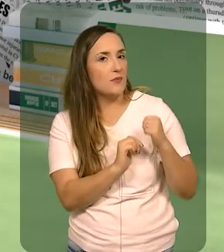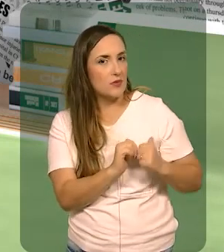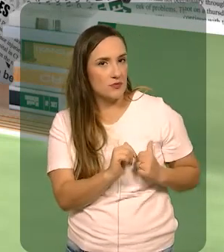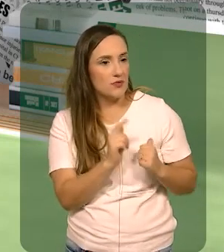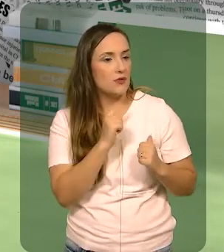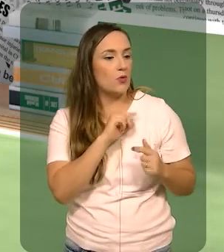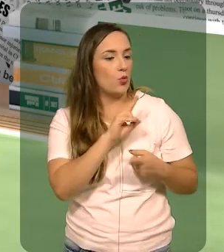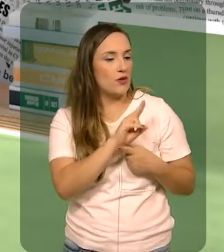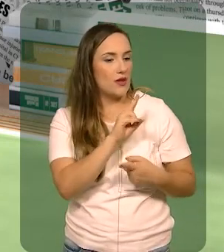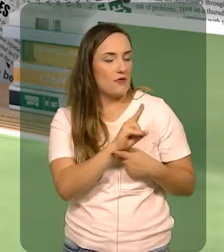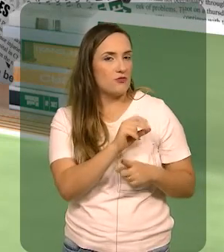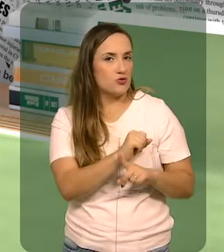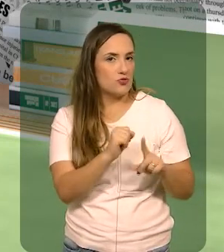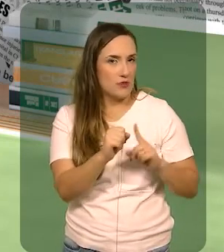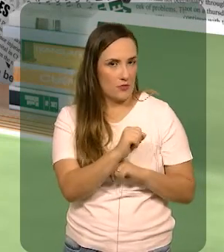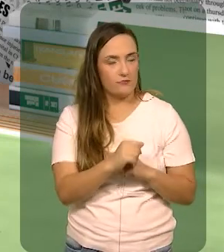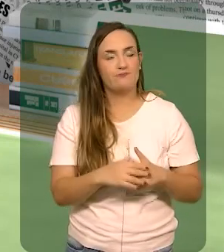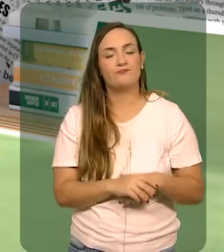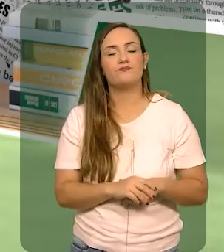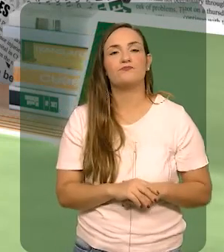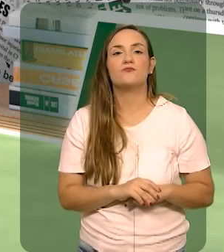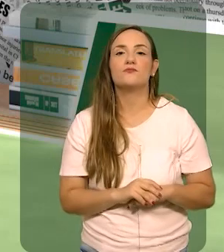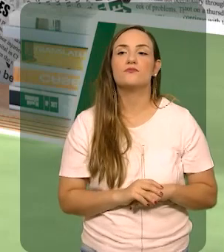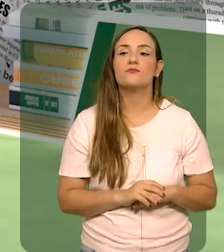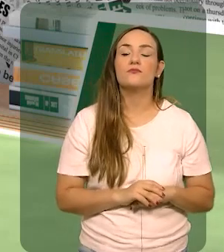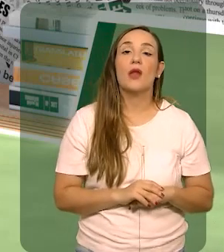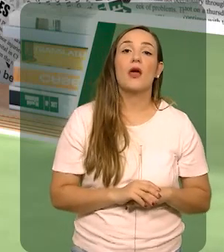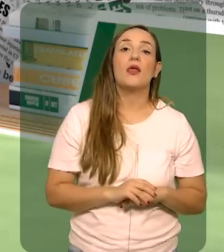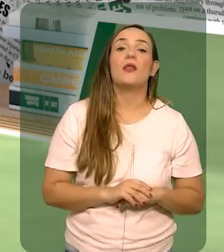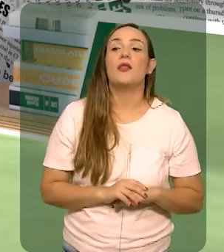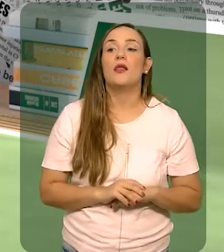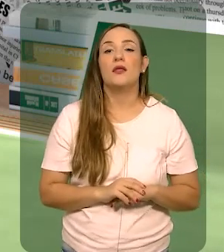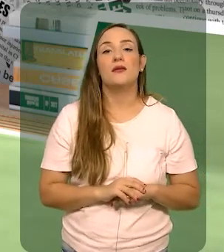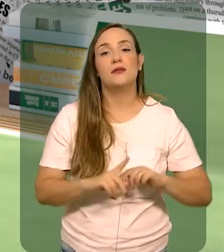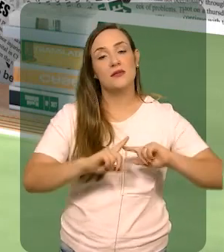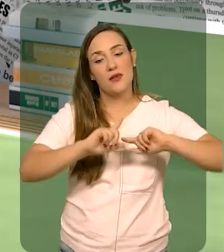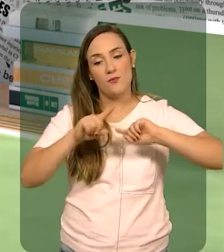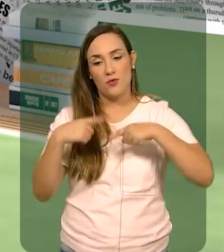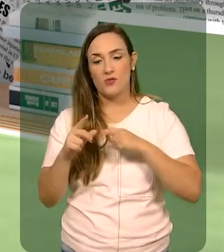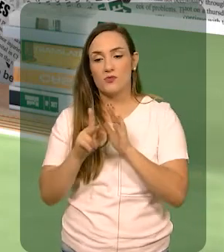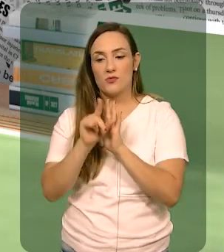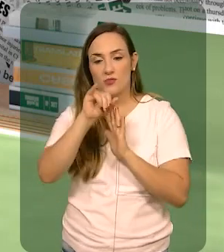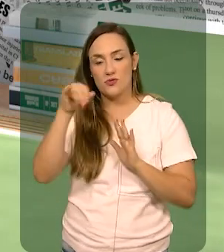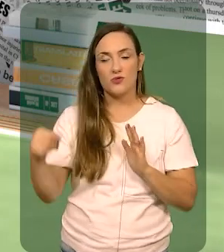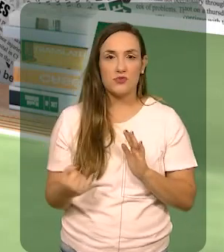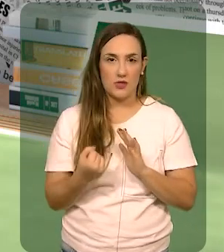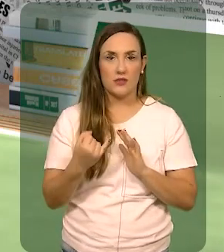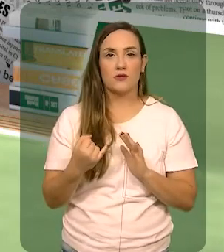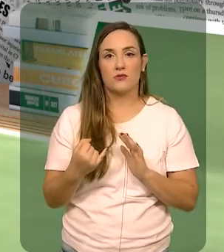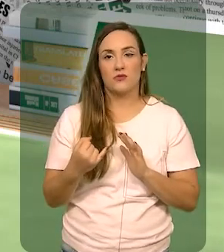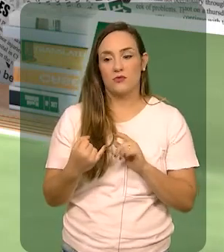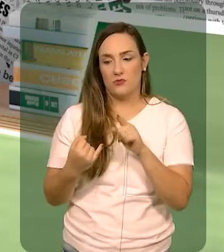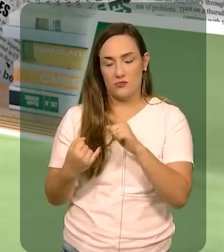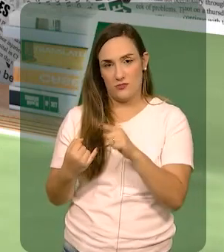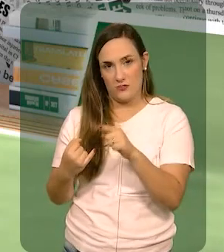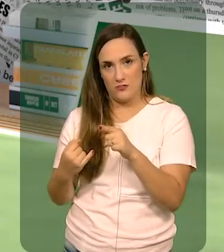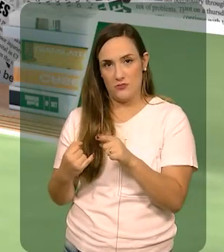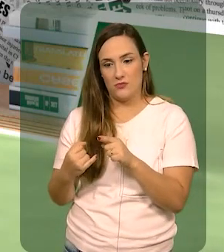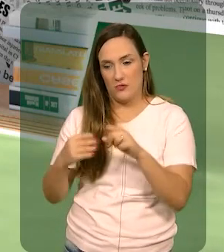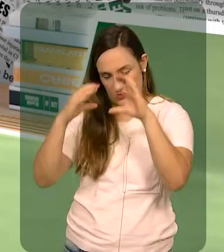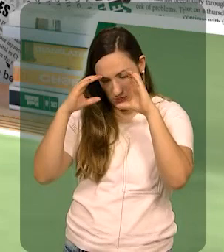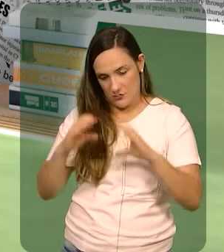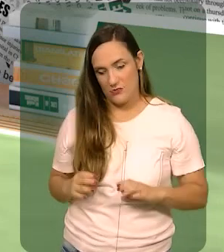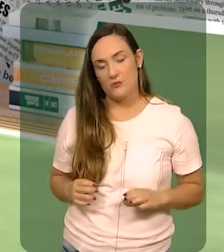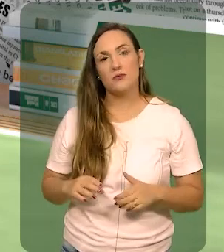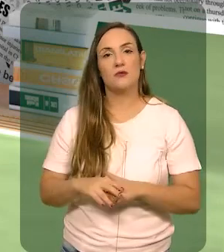primeiramente, né, nos primeiros momentos, fiquei como monitor social, né, no programa Cidadania Viva. E eu li o programa Cidadania Viva, da qual